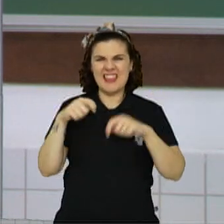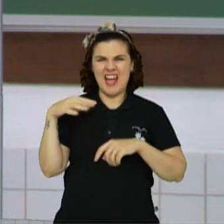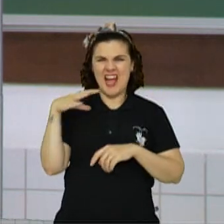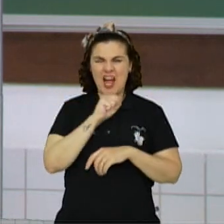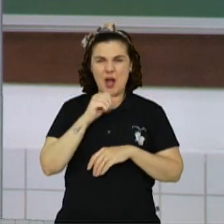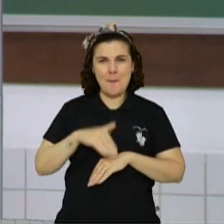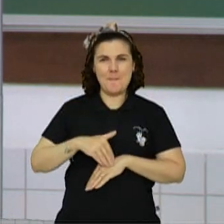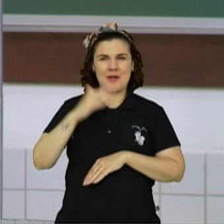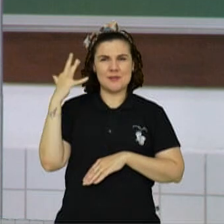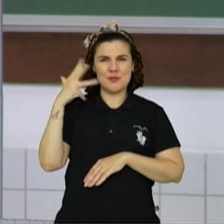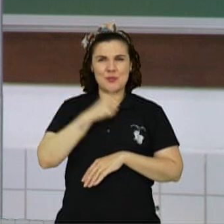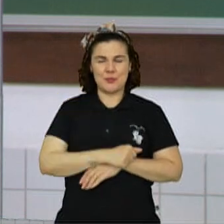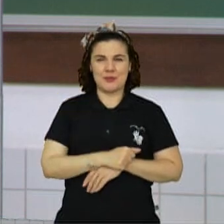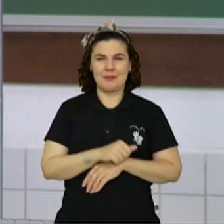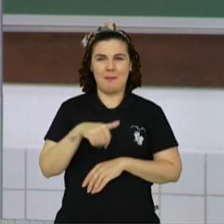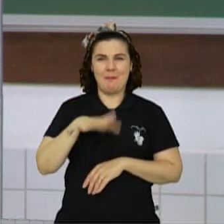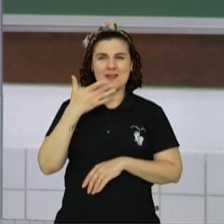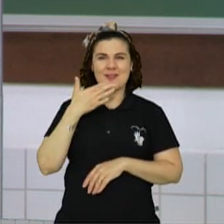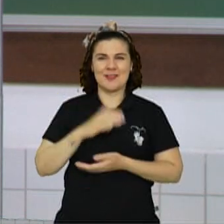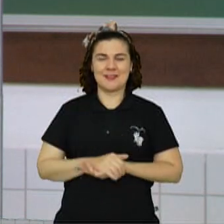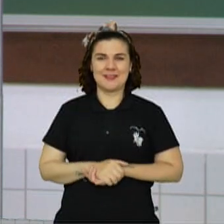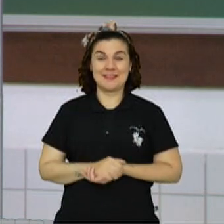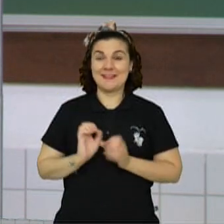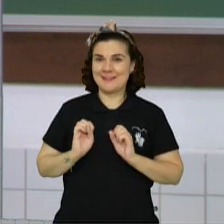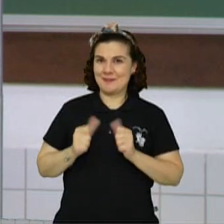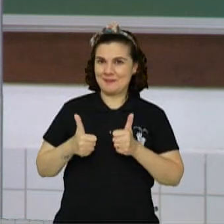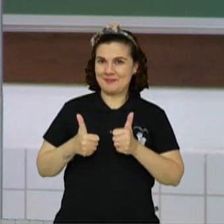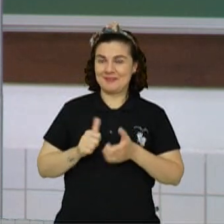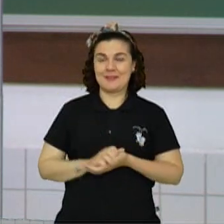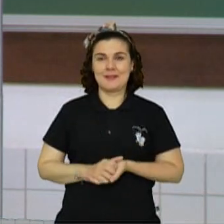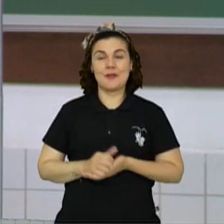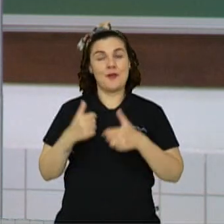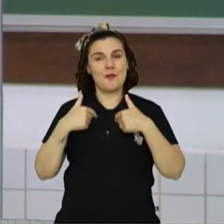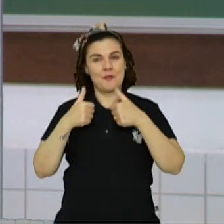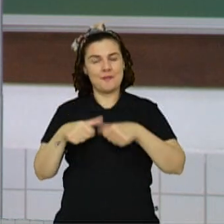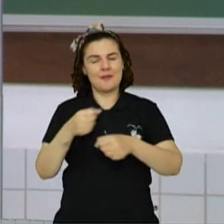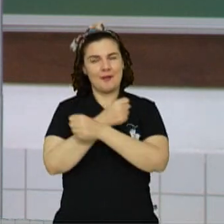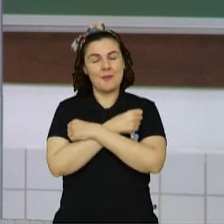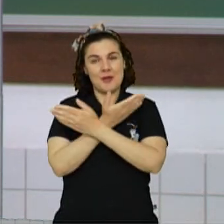fazer a melhor torre de líquidos, a mais bonita. Tá bom, gente? Fico